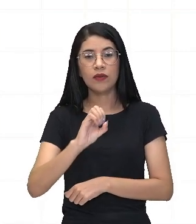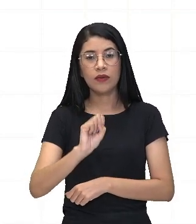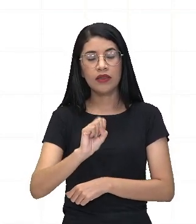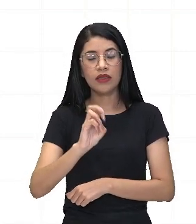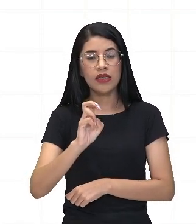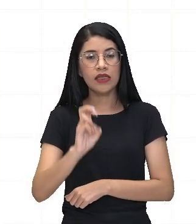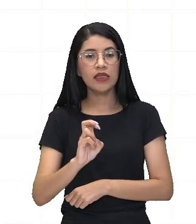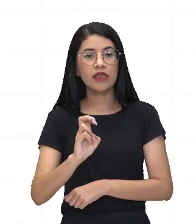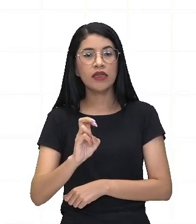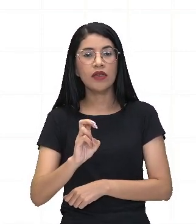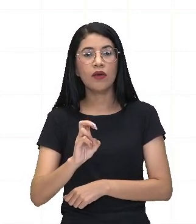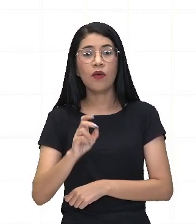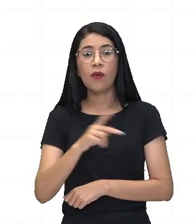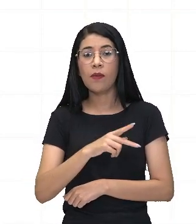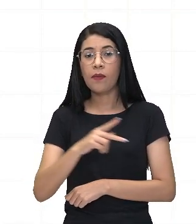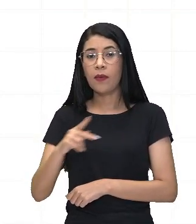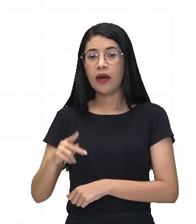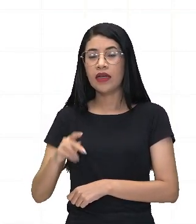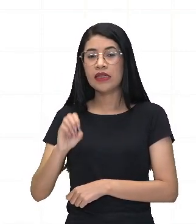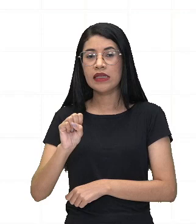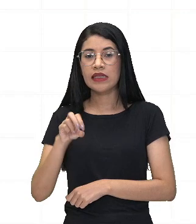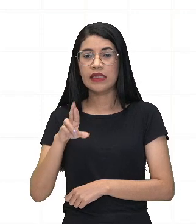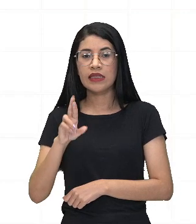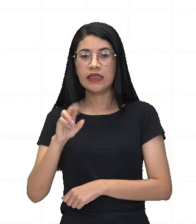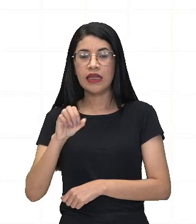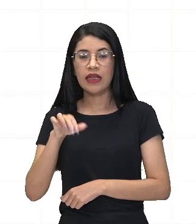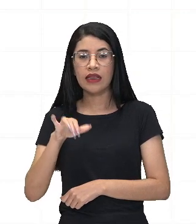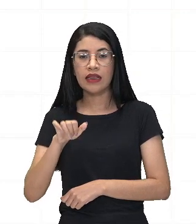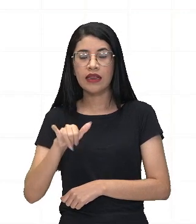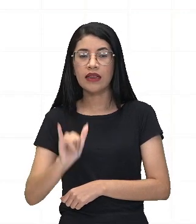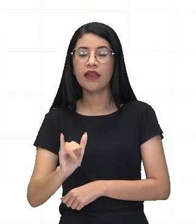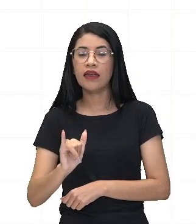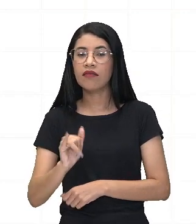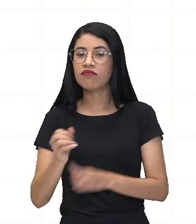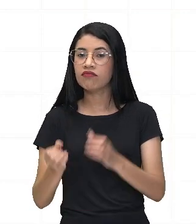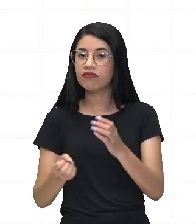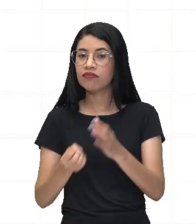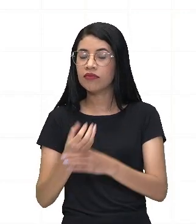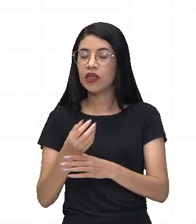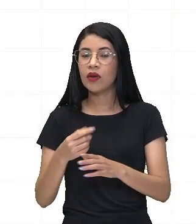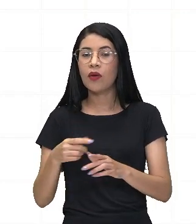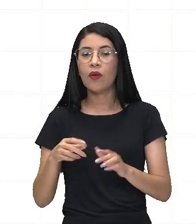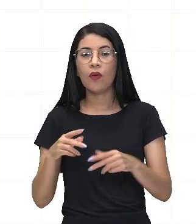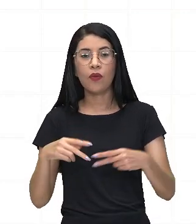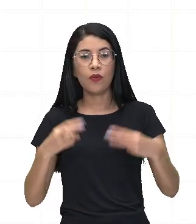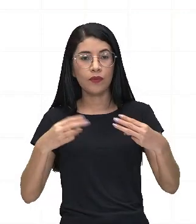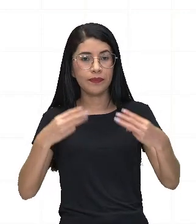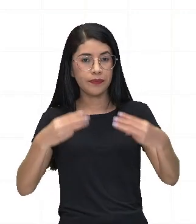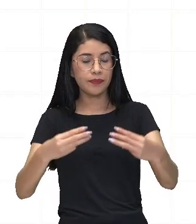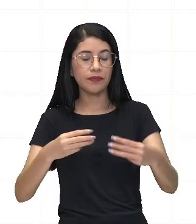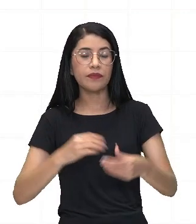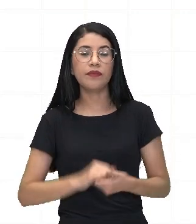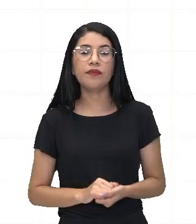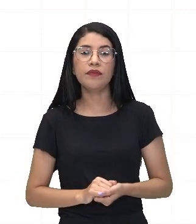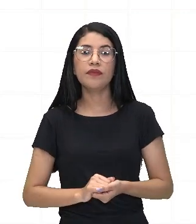1985 pelo presidente Sarney, que criou esse ministério. Aí, em